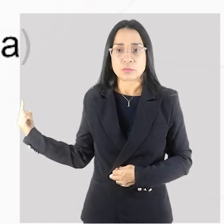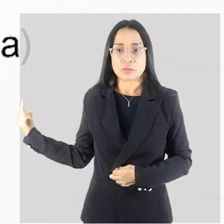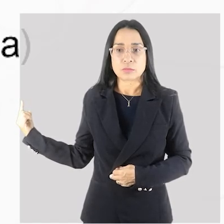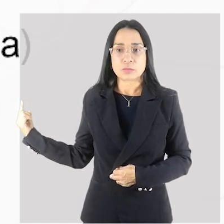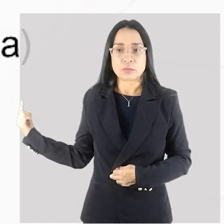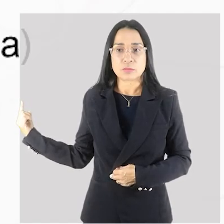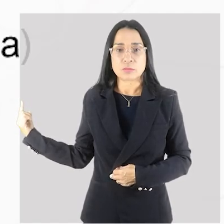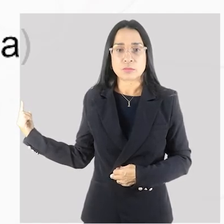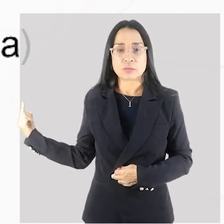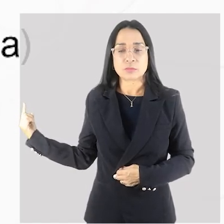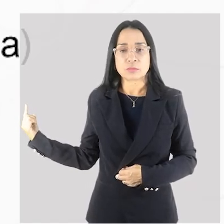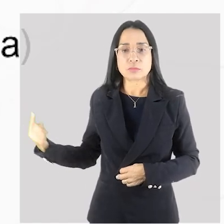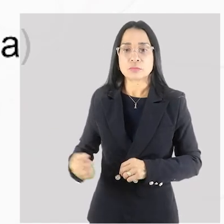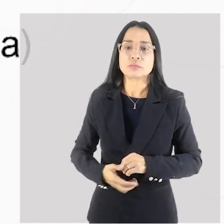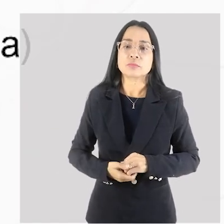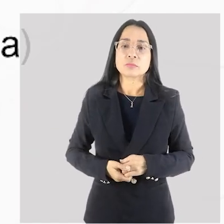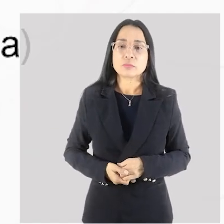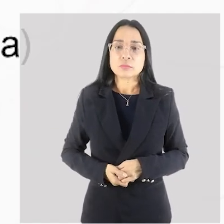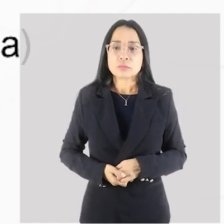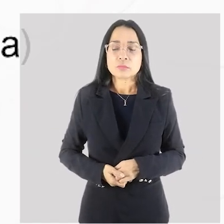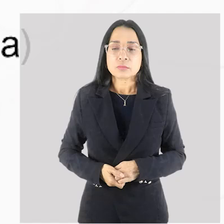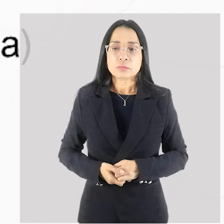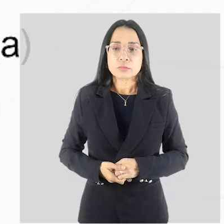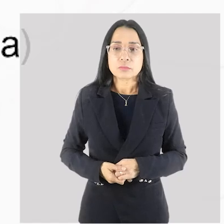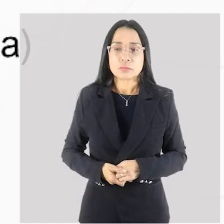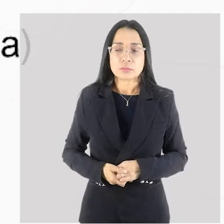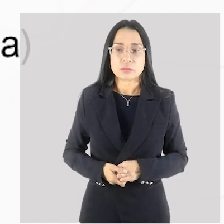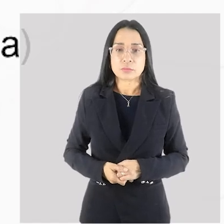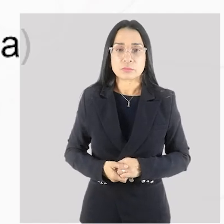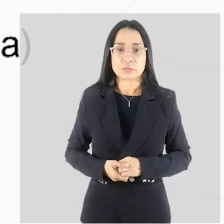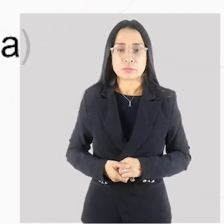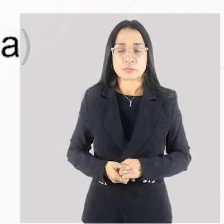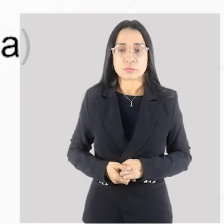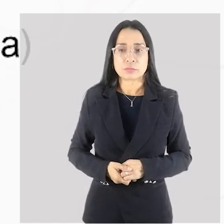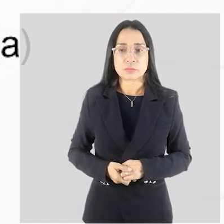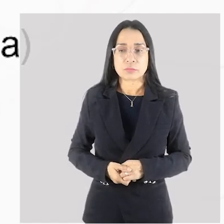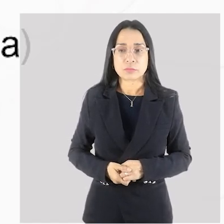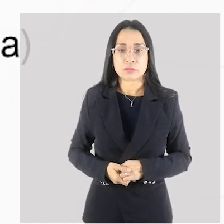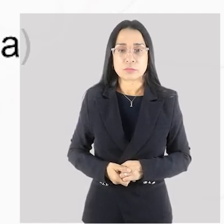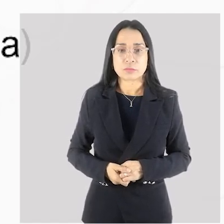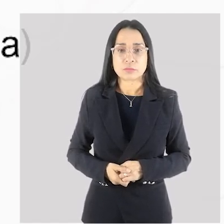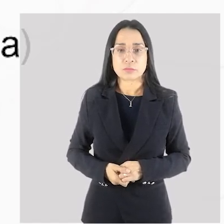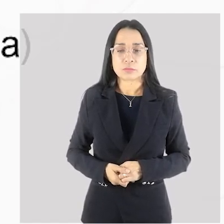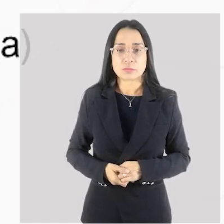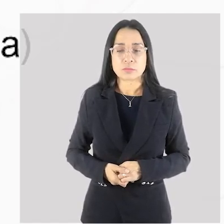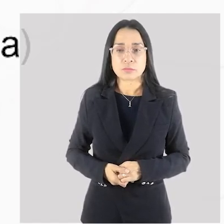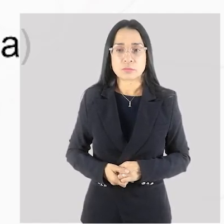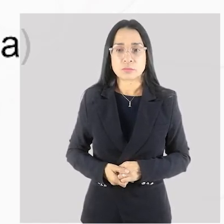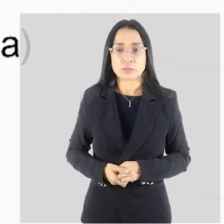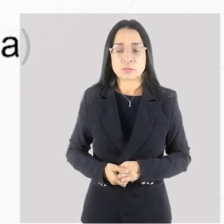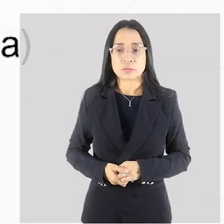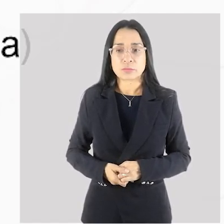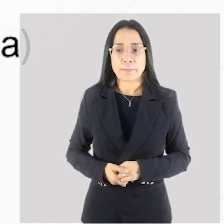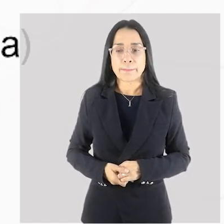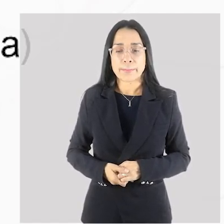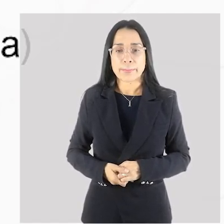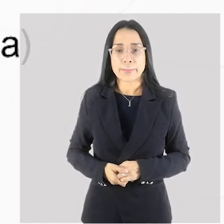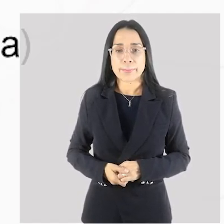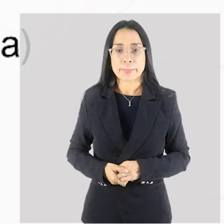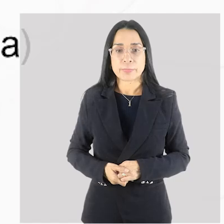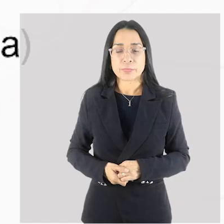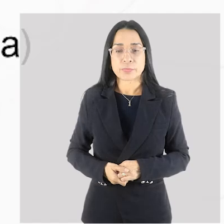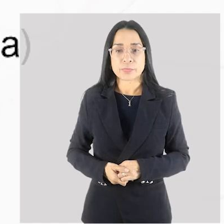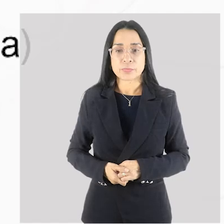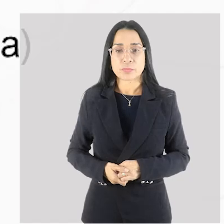vale calmo. Não era uma cidade semelhante à maioria das polis gregas. Foi sempre uma região onde eram